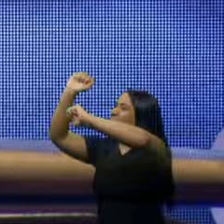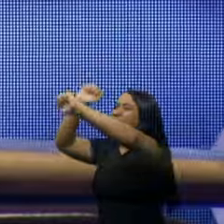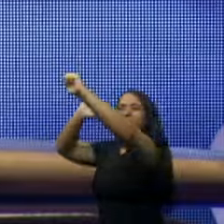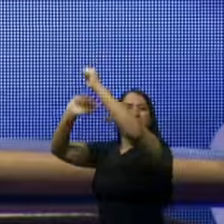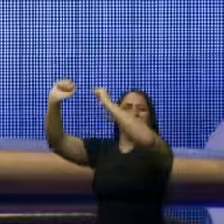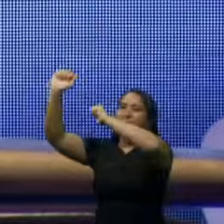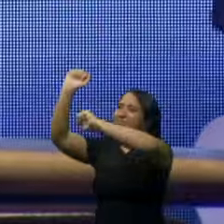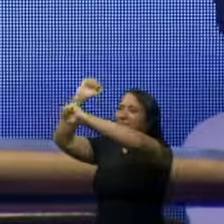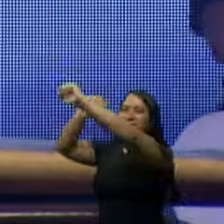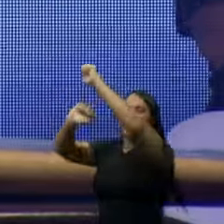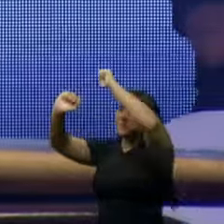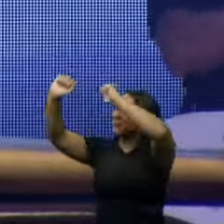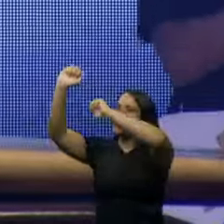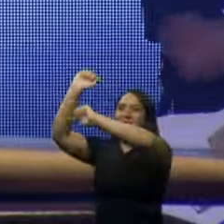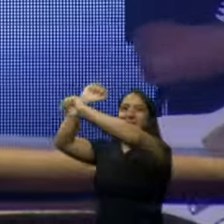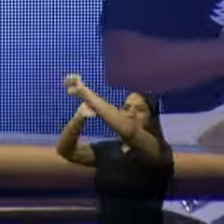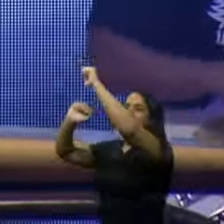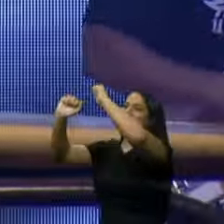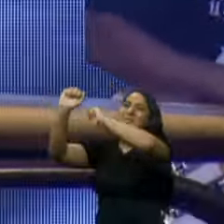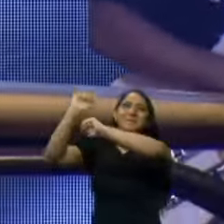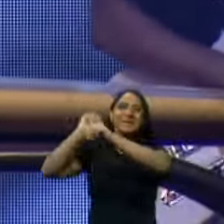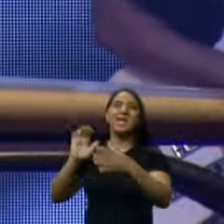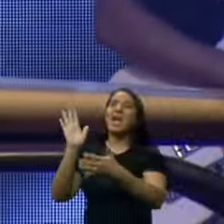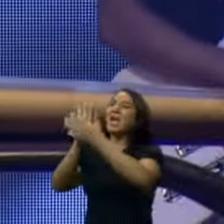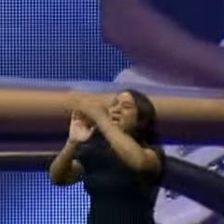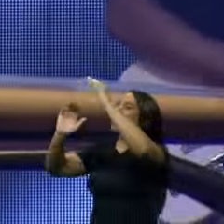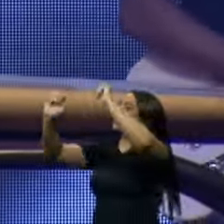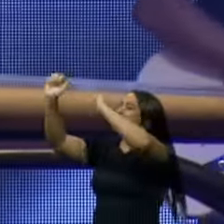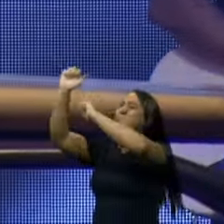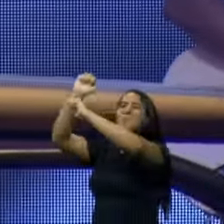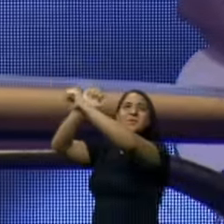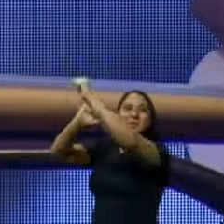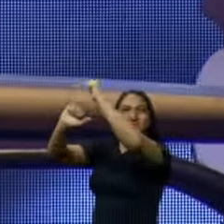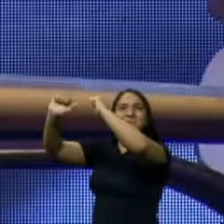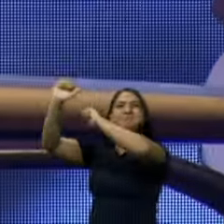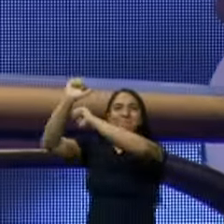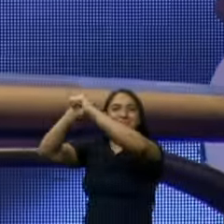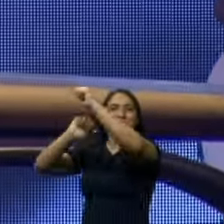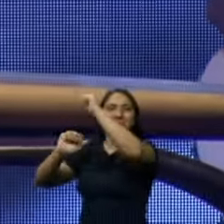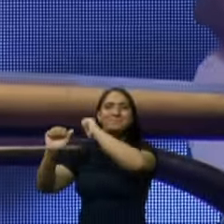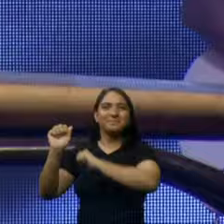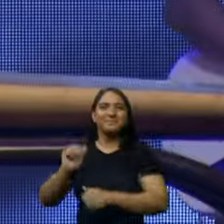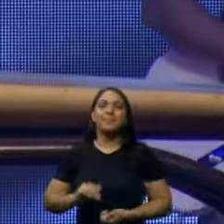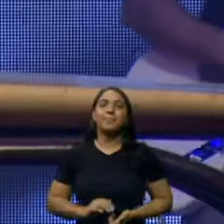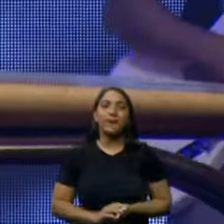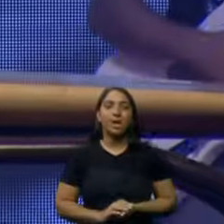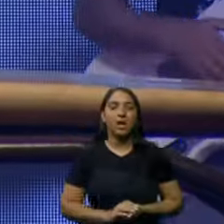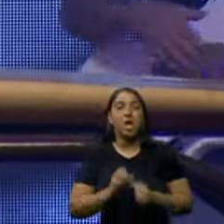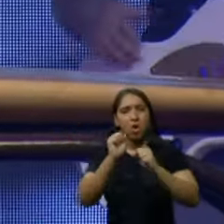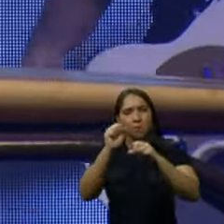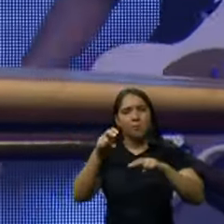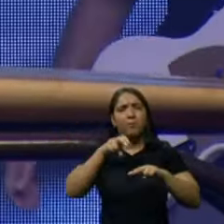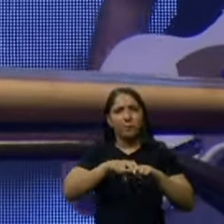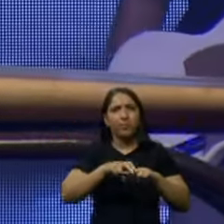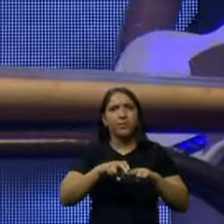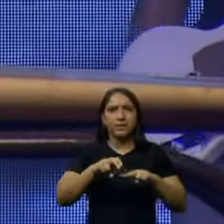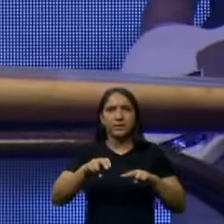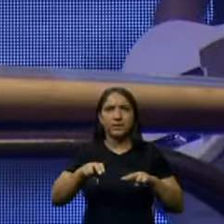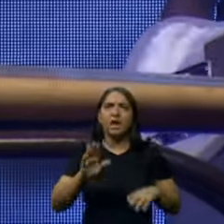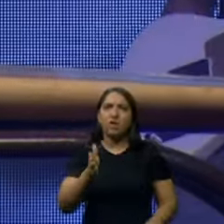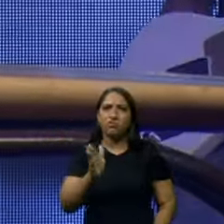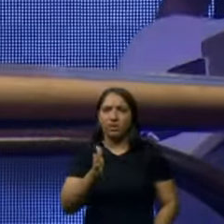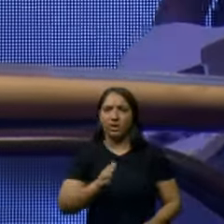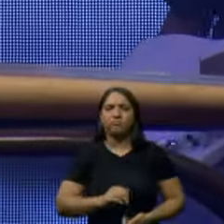aleluia aleluia aleluia roda que tomaram seus lugares